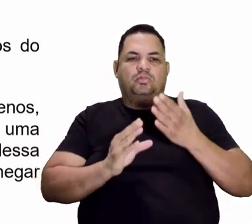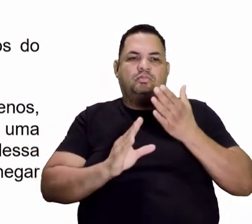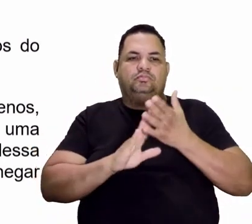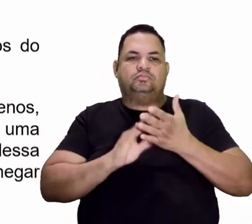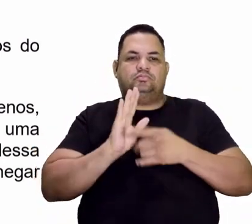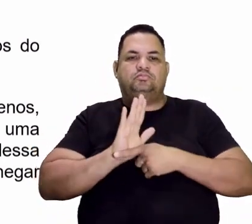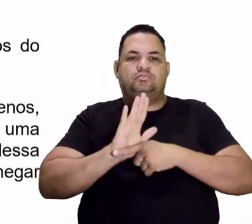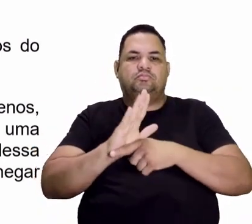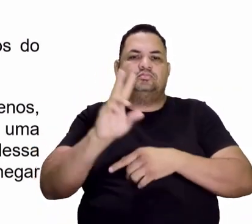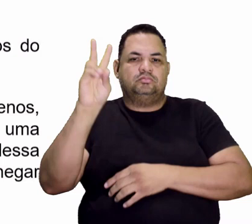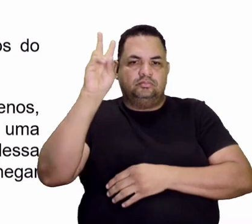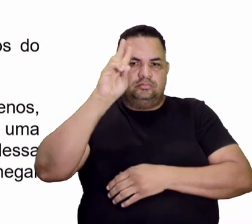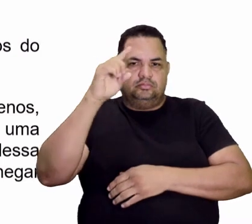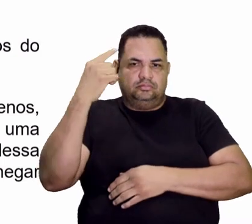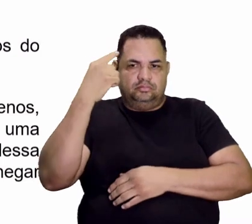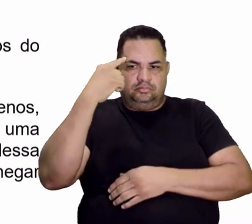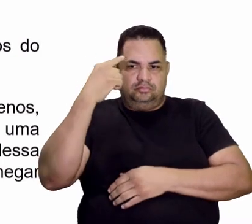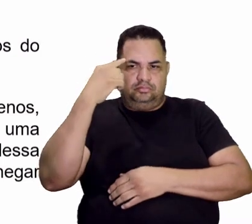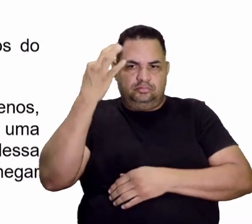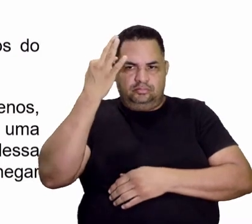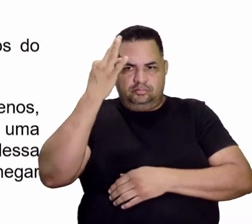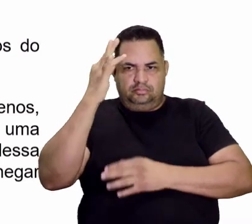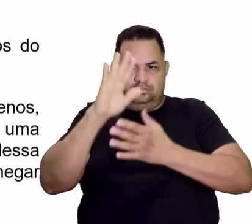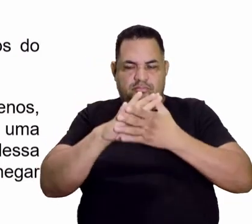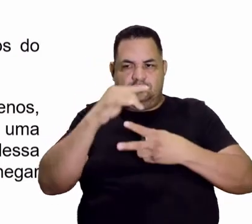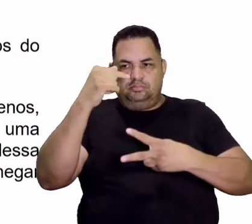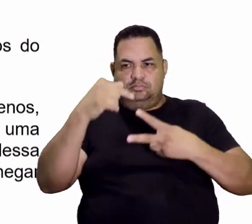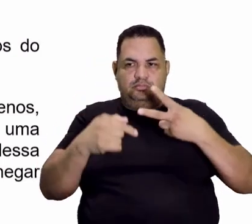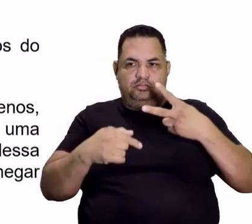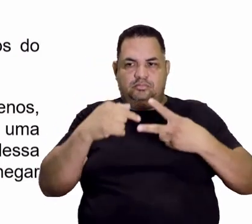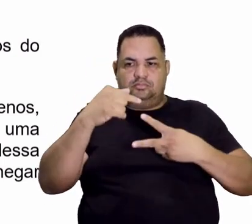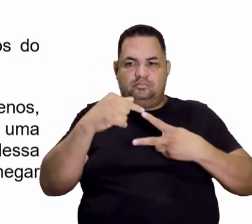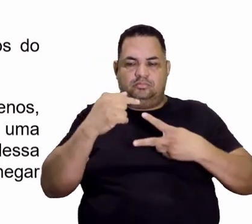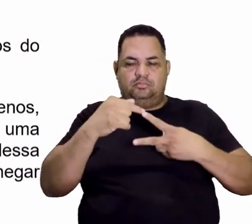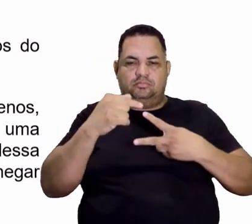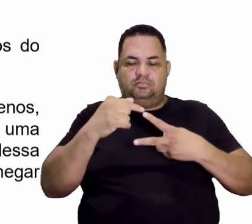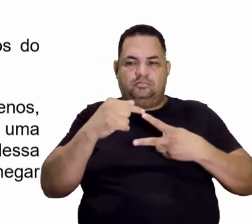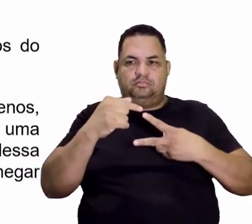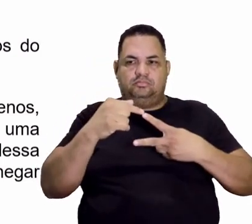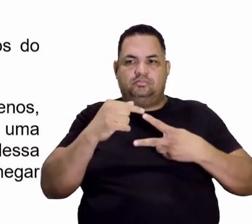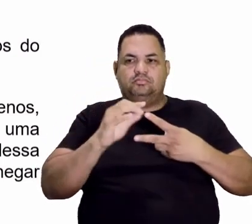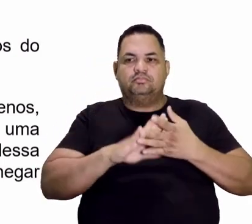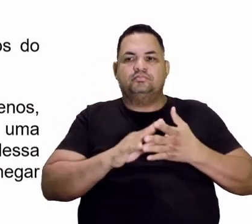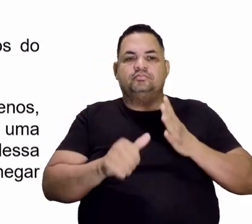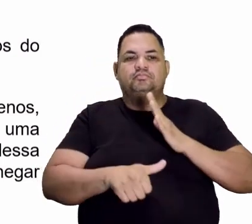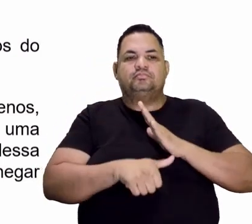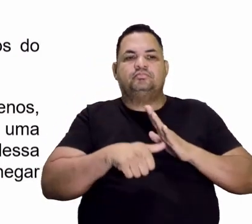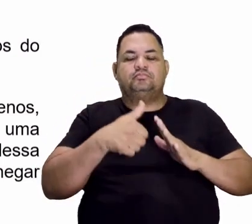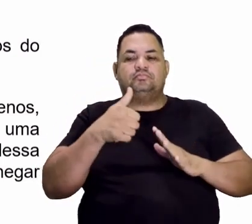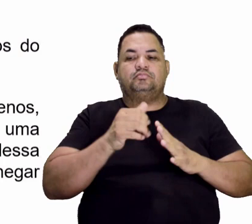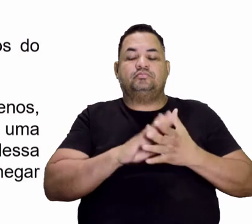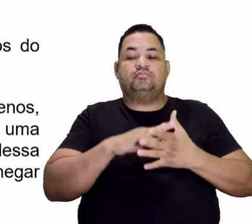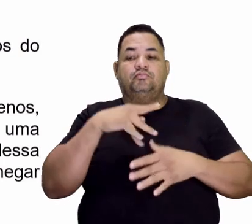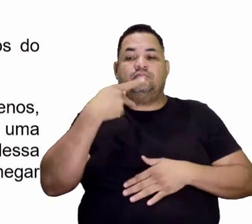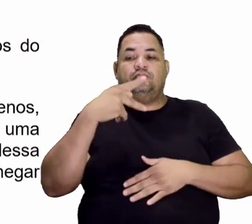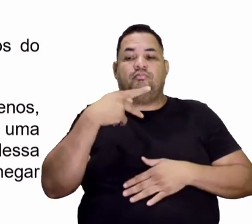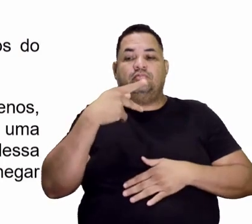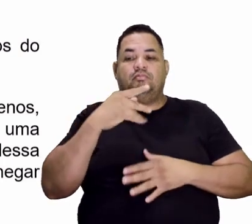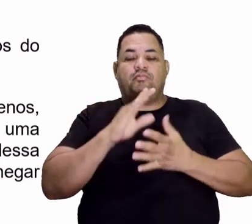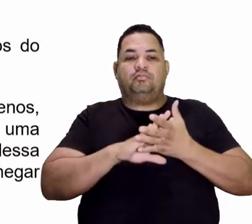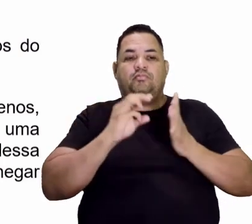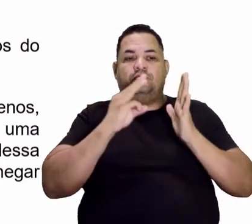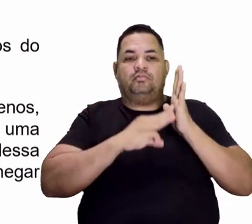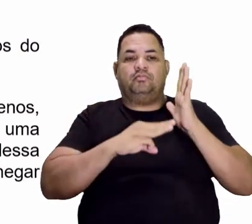Sua contribuição para a história do pensamento filosófico foram duas, né? A primeira, o